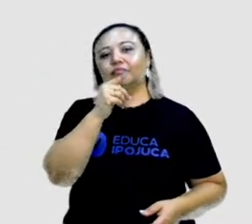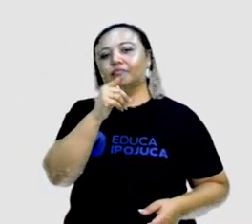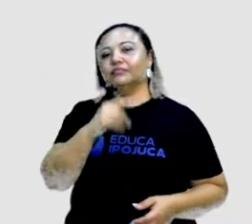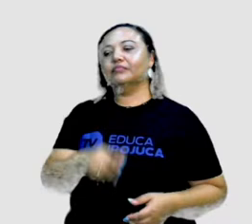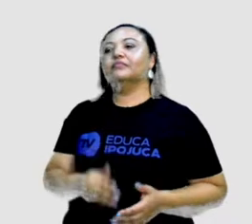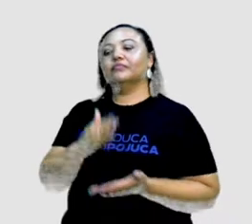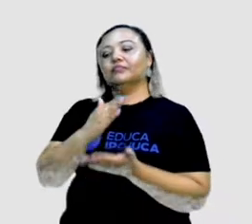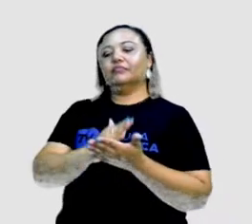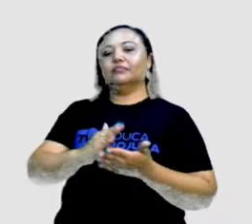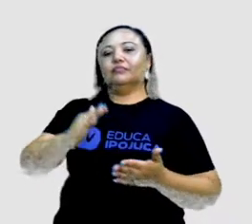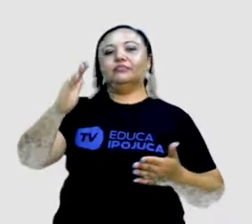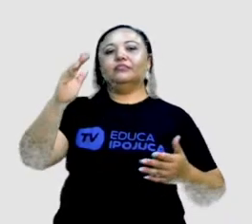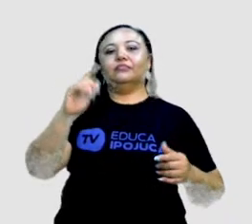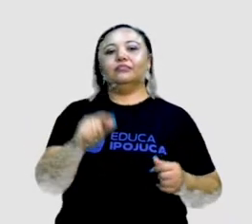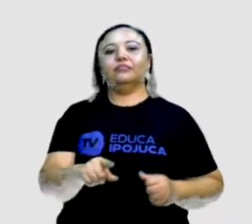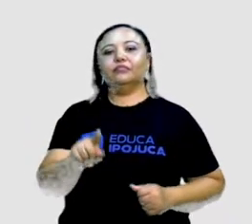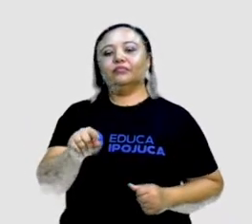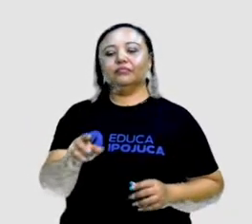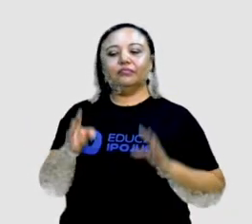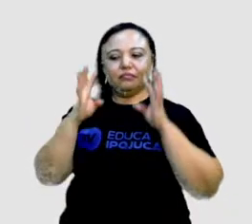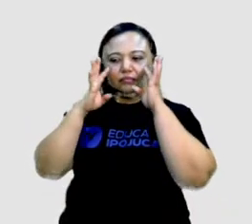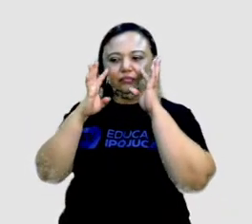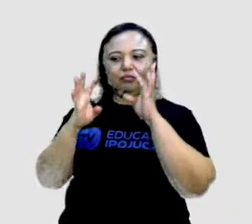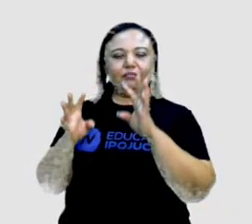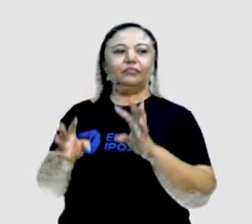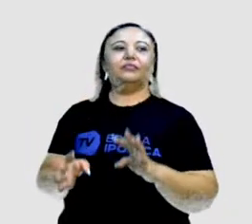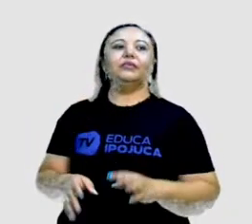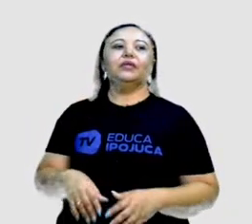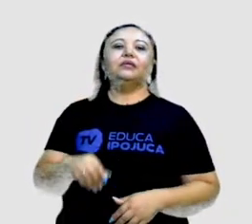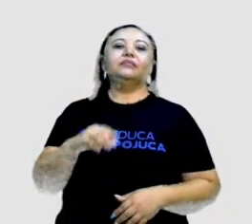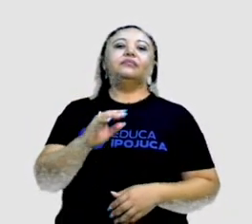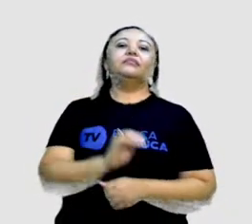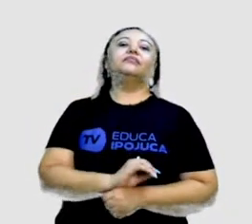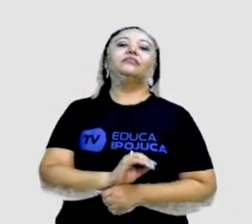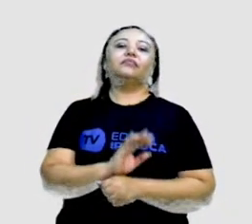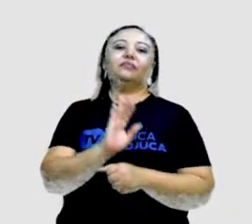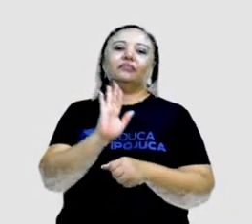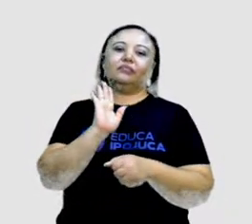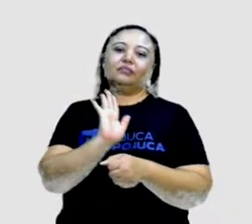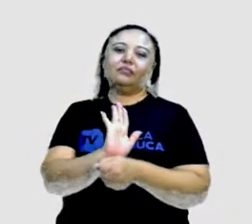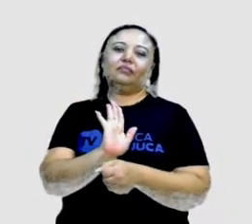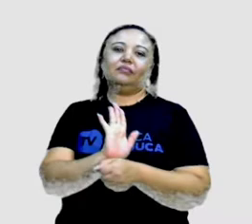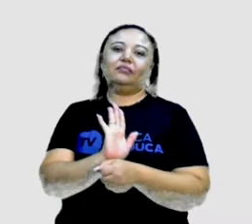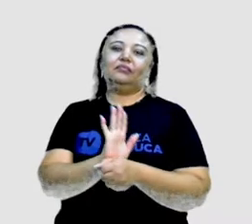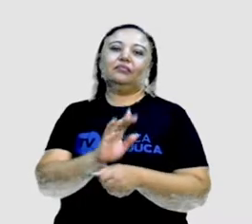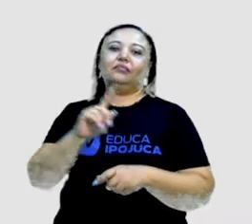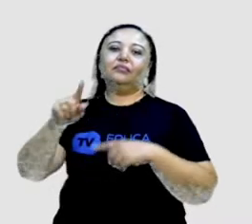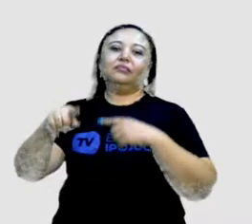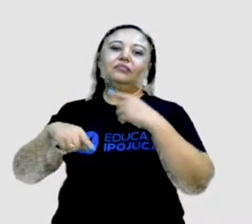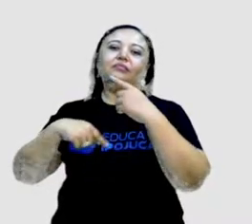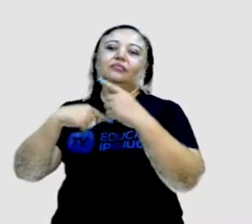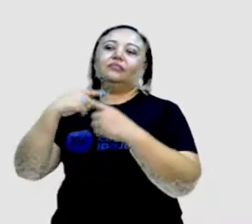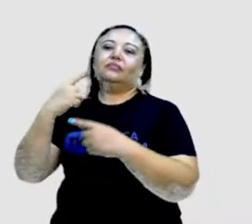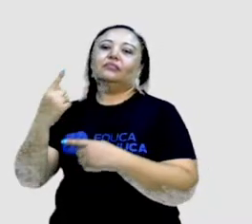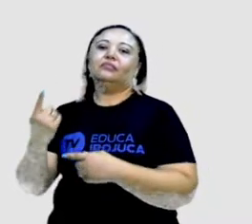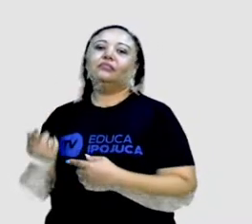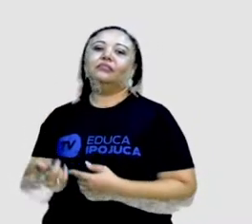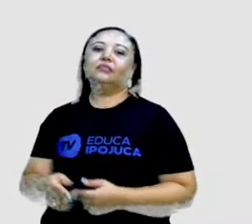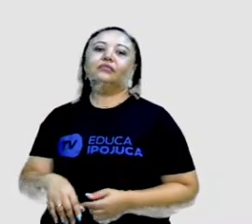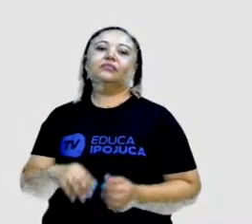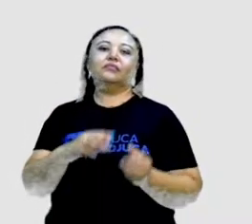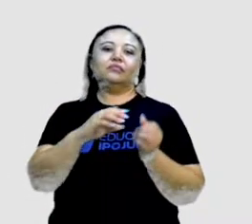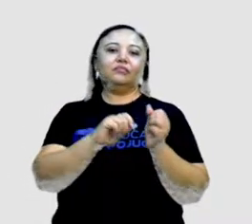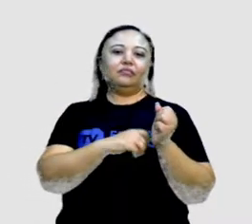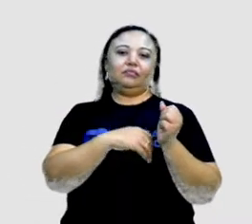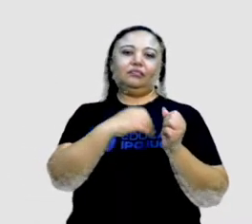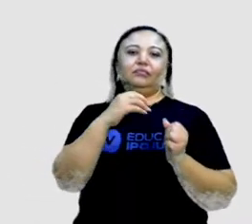até recomeçar. Observa aí uma coisa, ó, naquela tarde, só no dia seguinte, sabe, o outro segredo é mais